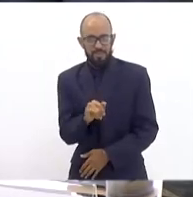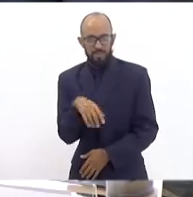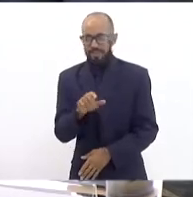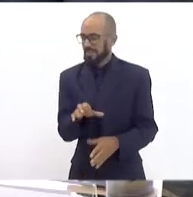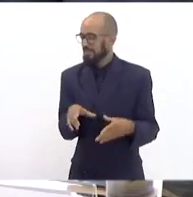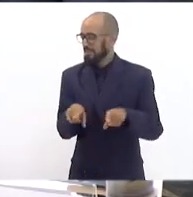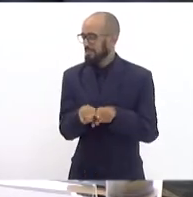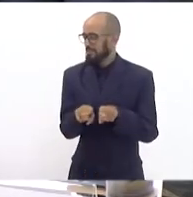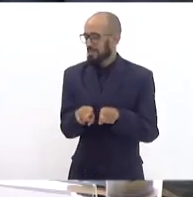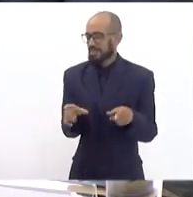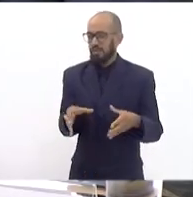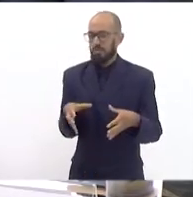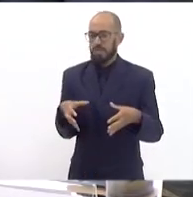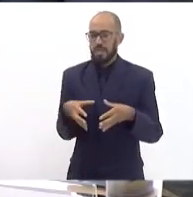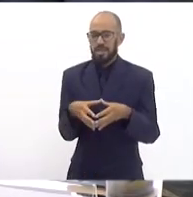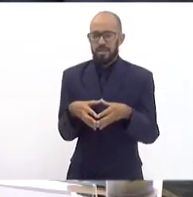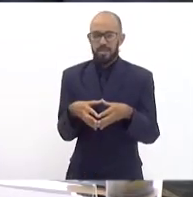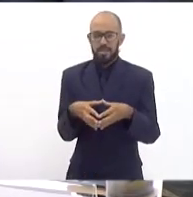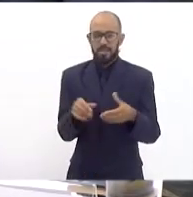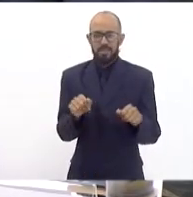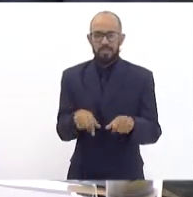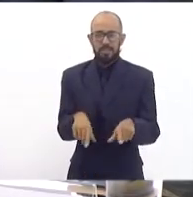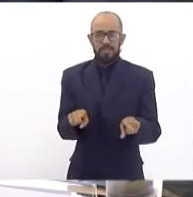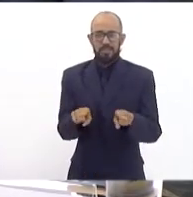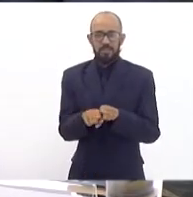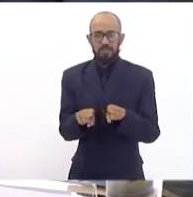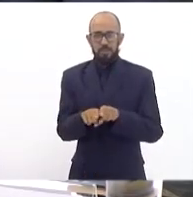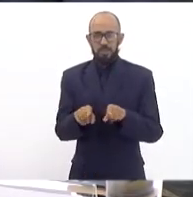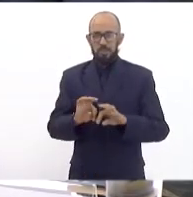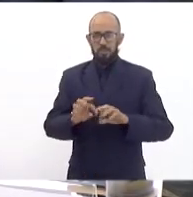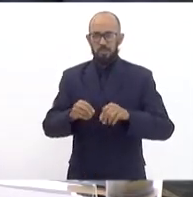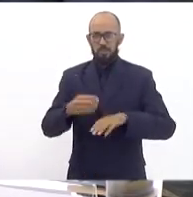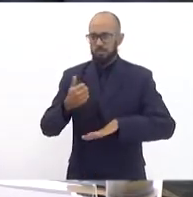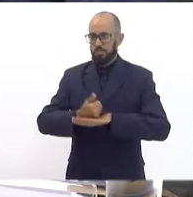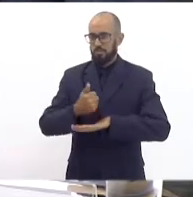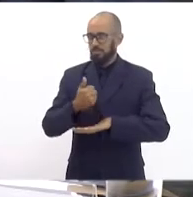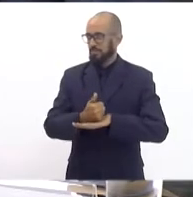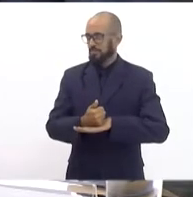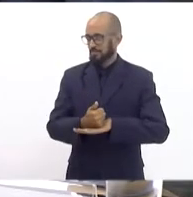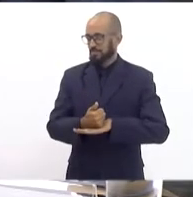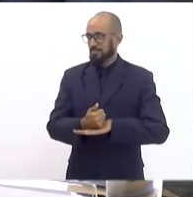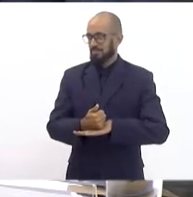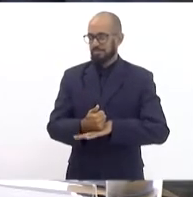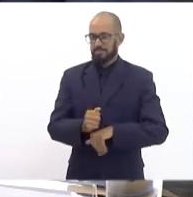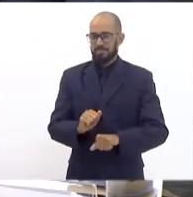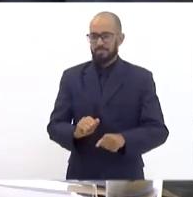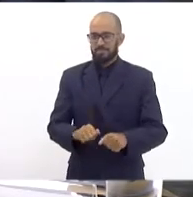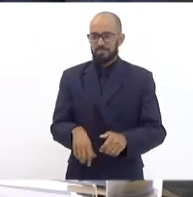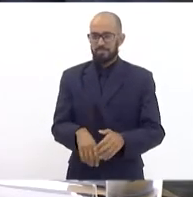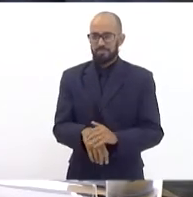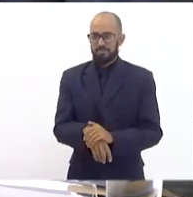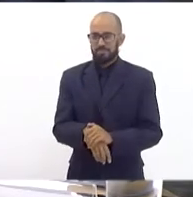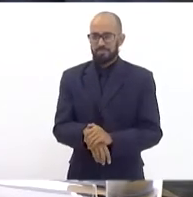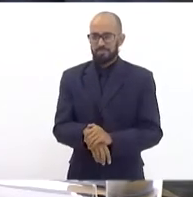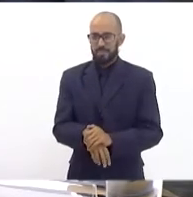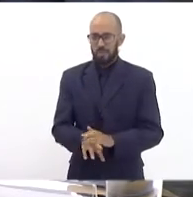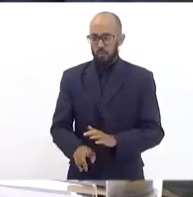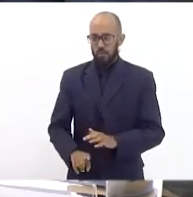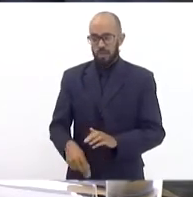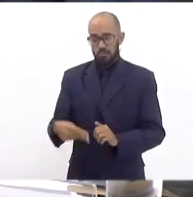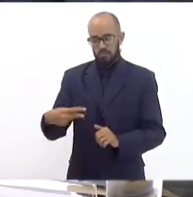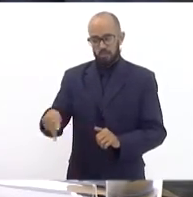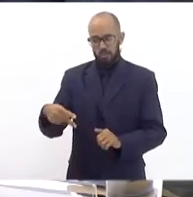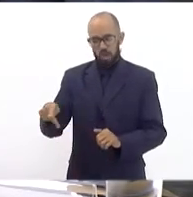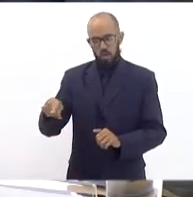do deputado fica chega, difícil, todo profissional que senta na mesa aqui da CPI, não é o seu caso, o senhor está